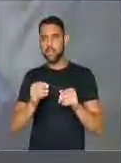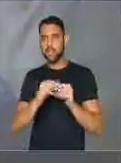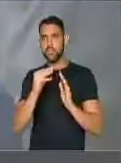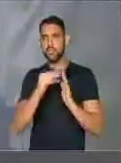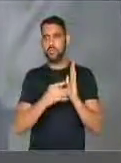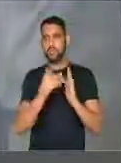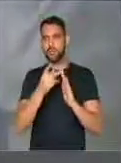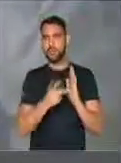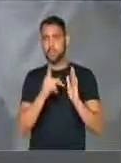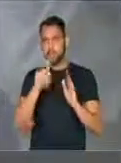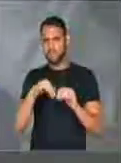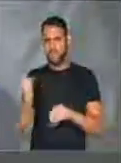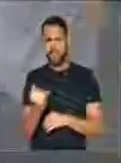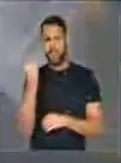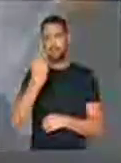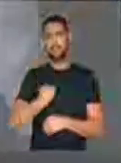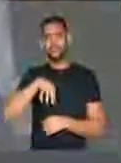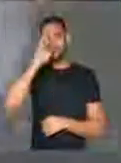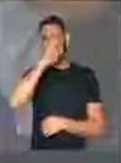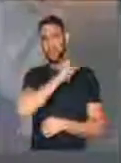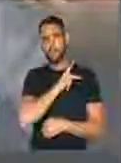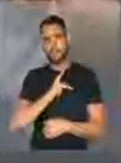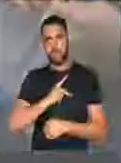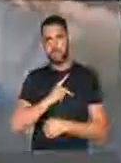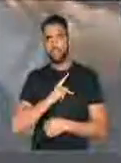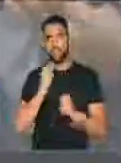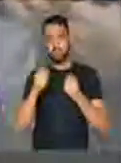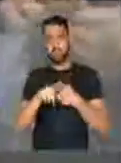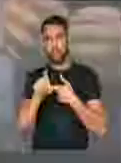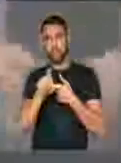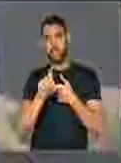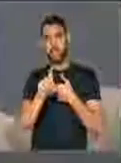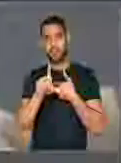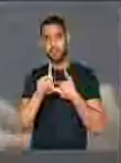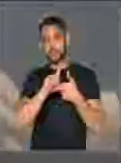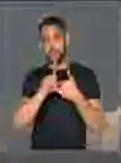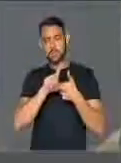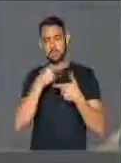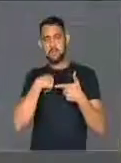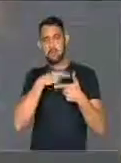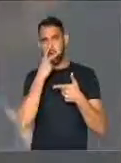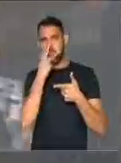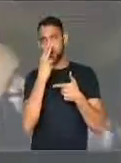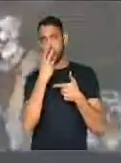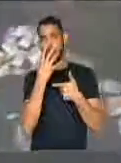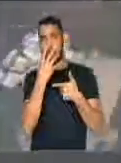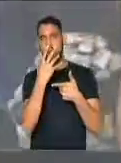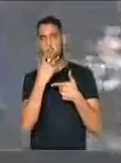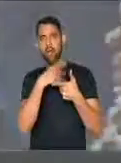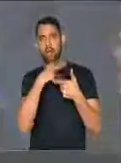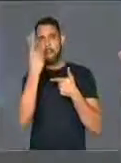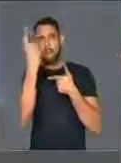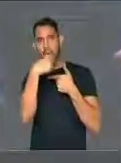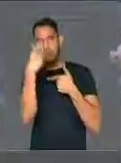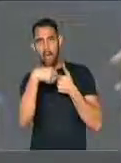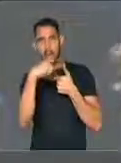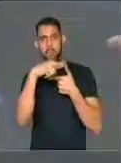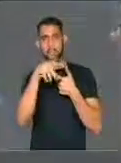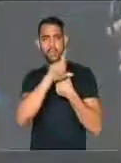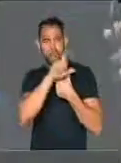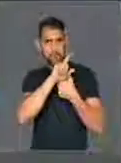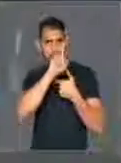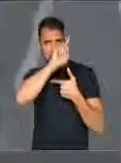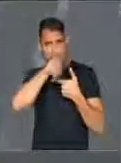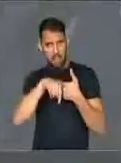medidas provisórias. Isto é fundamental, senhor presidente. O Poder Legislativo não pode ficar a reboque do Poder Executivo. O